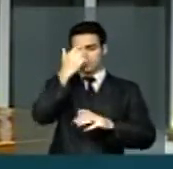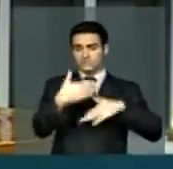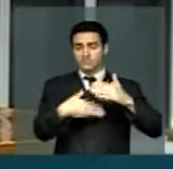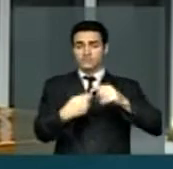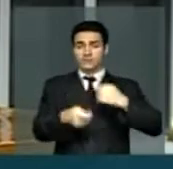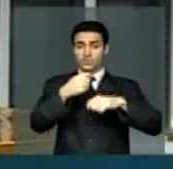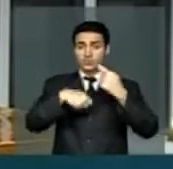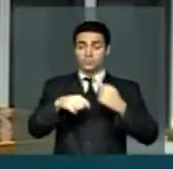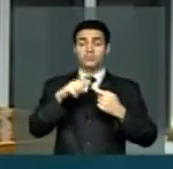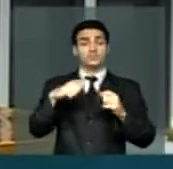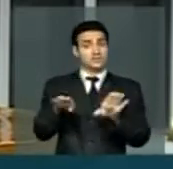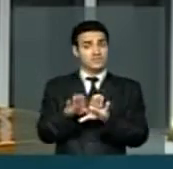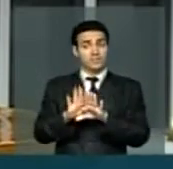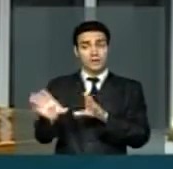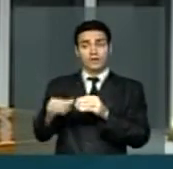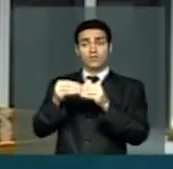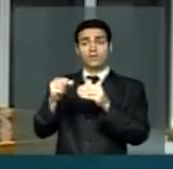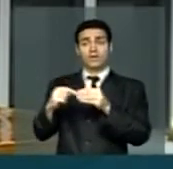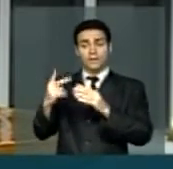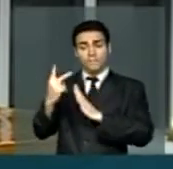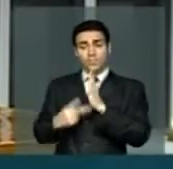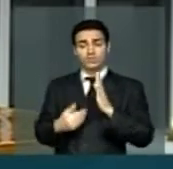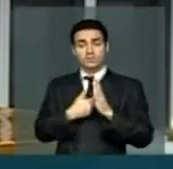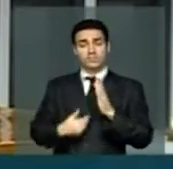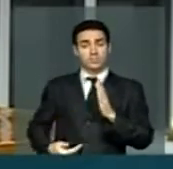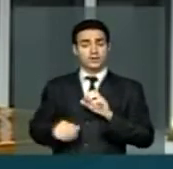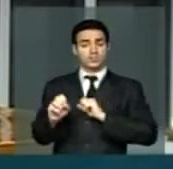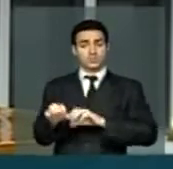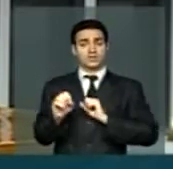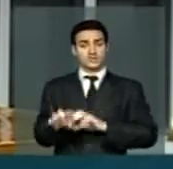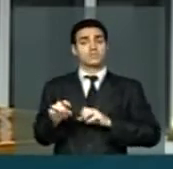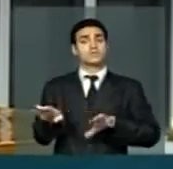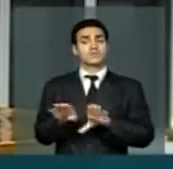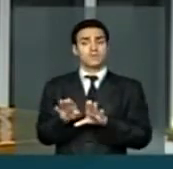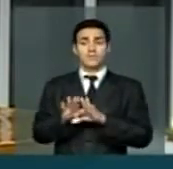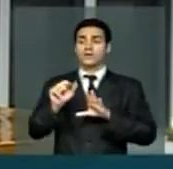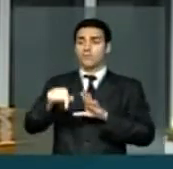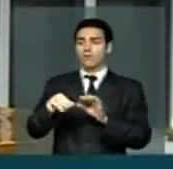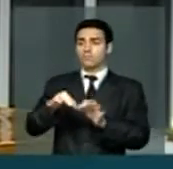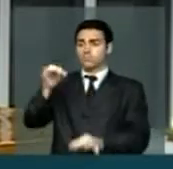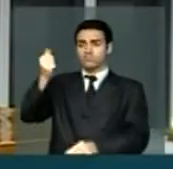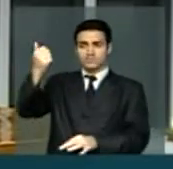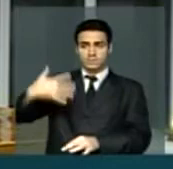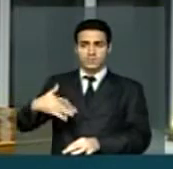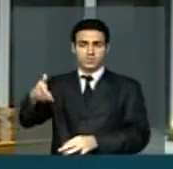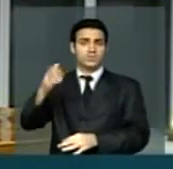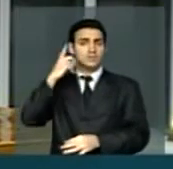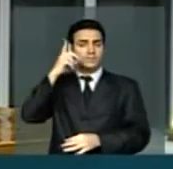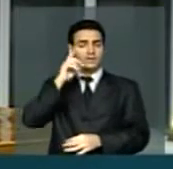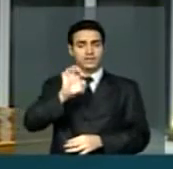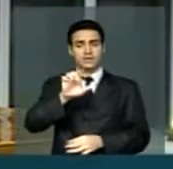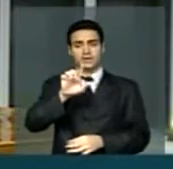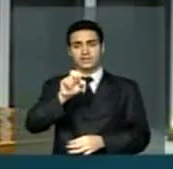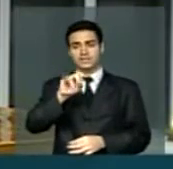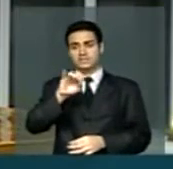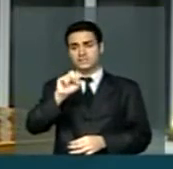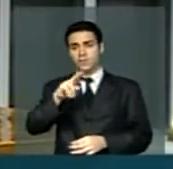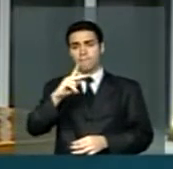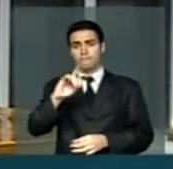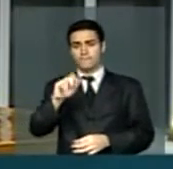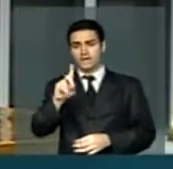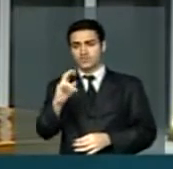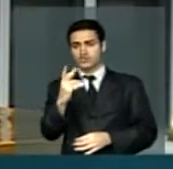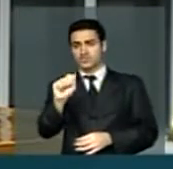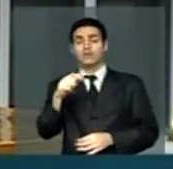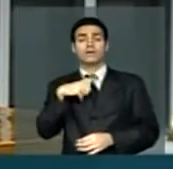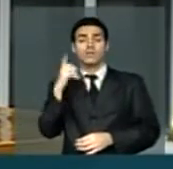sem pensarmos em políticas públicas de educação, como aqui também foi discorrido pelo deputado Eliseu Padilha, a